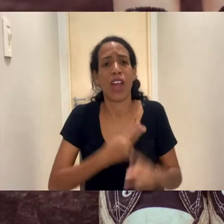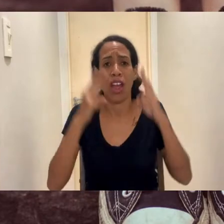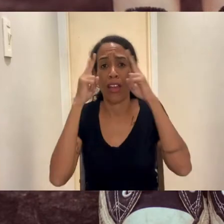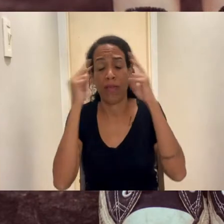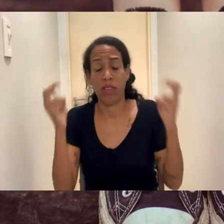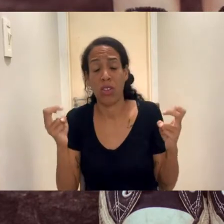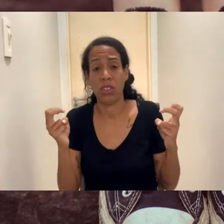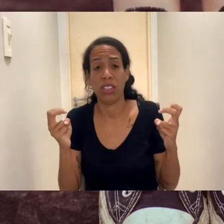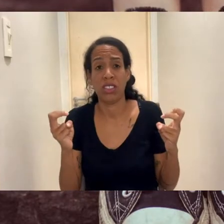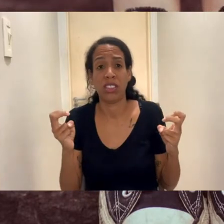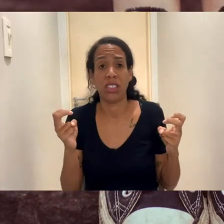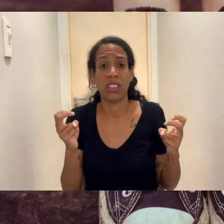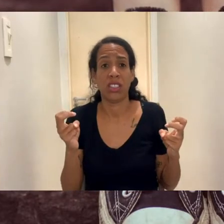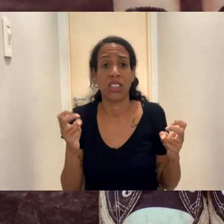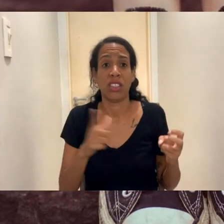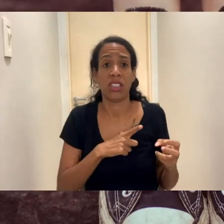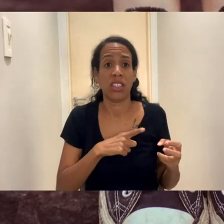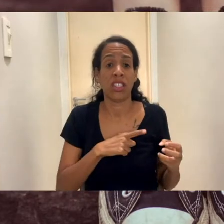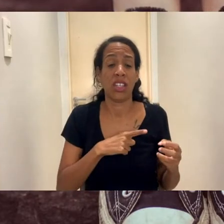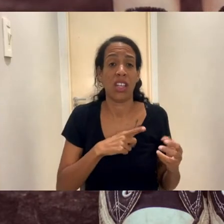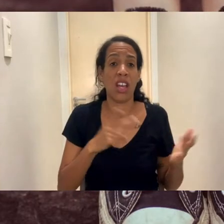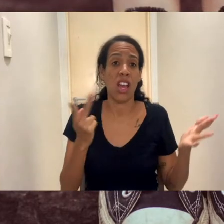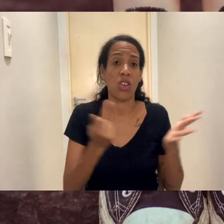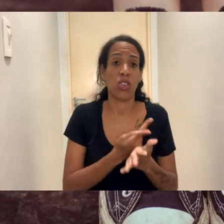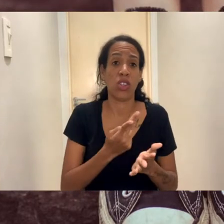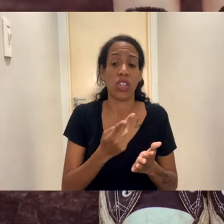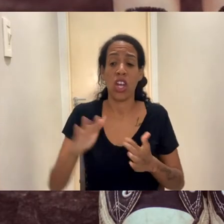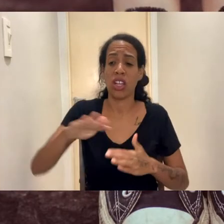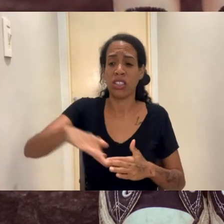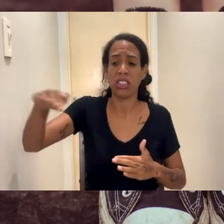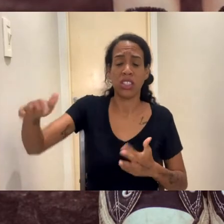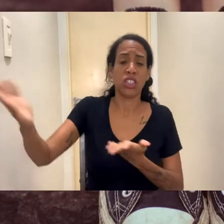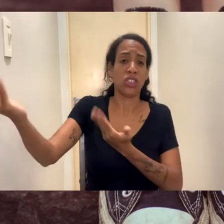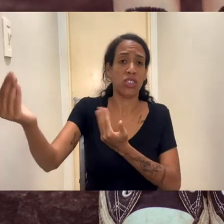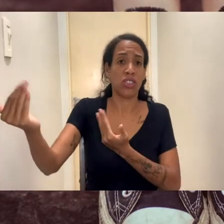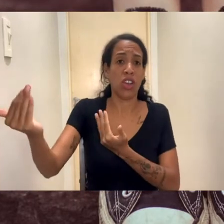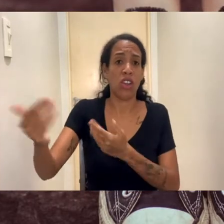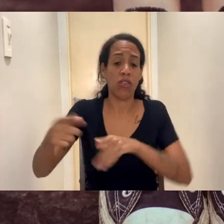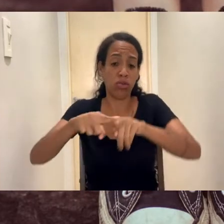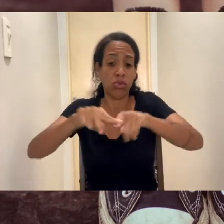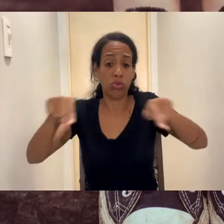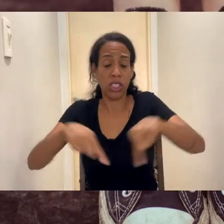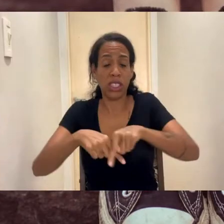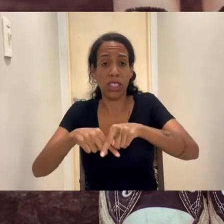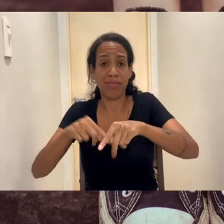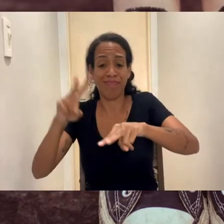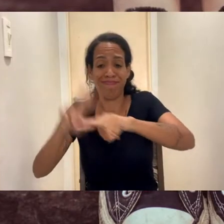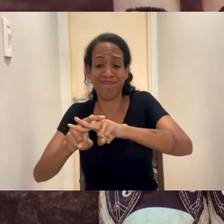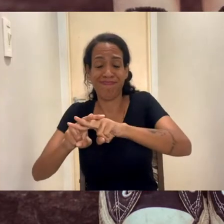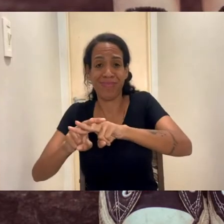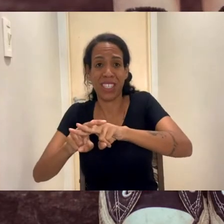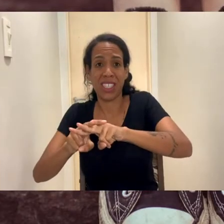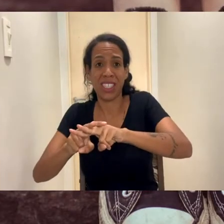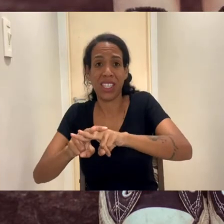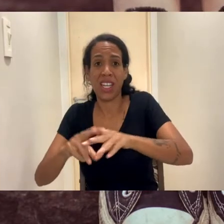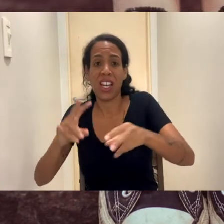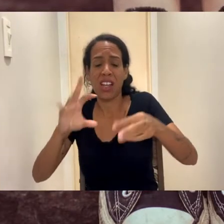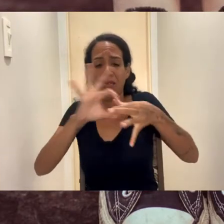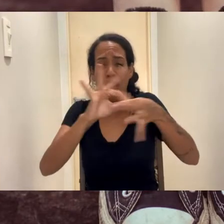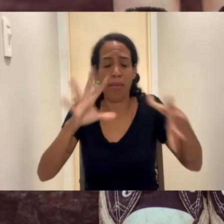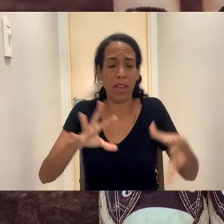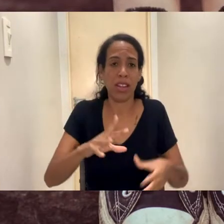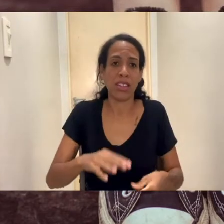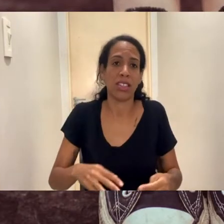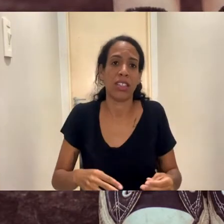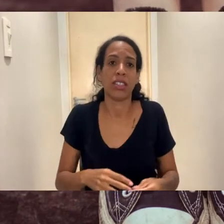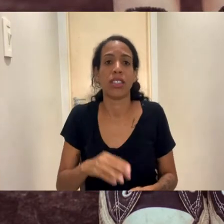violências a que estão submetidos os adolescentes e jovens nesses espaços de privação de liberdade, que são as unidades